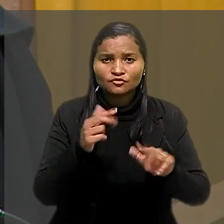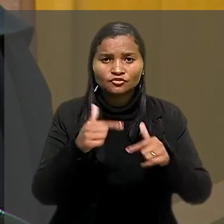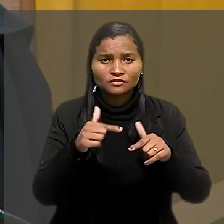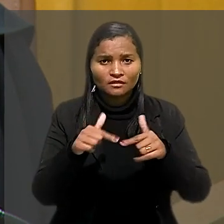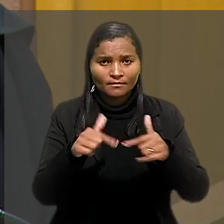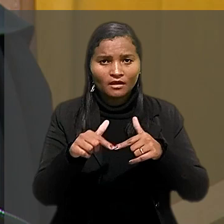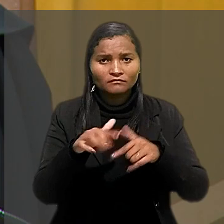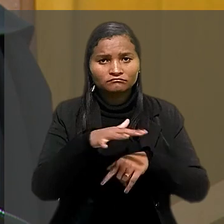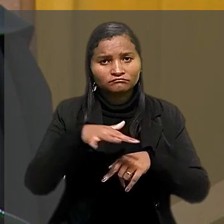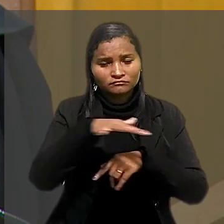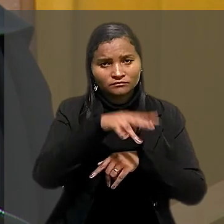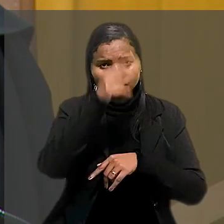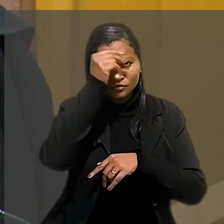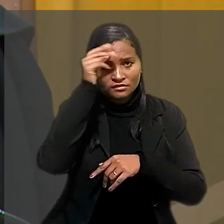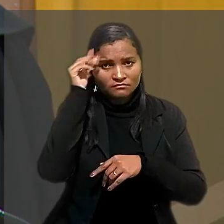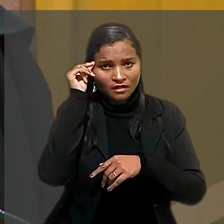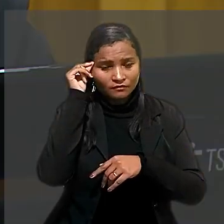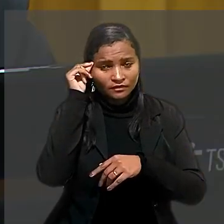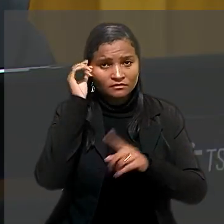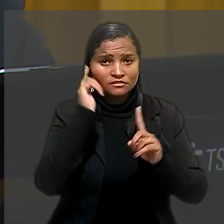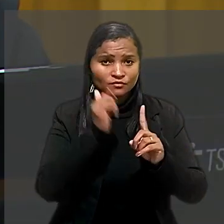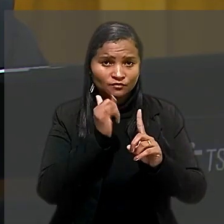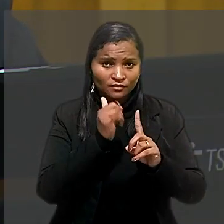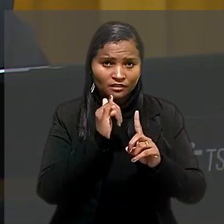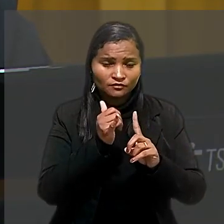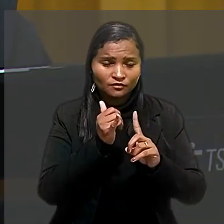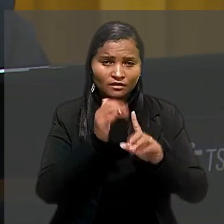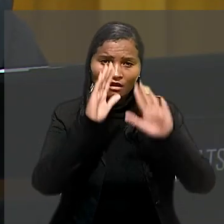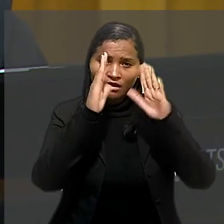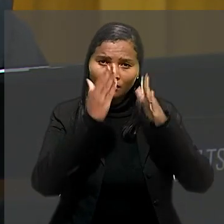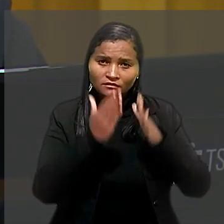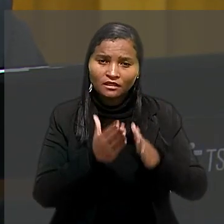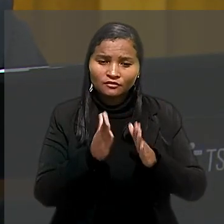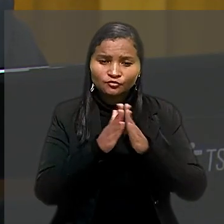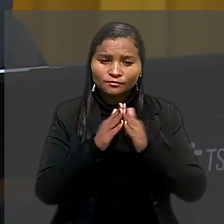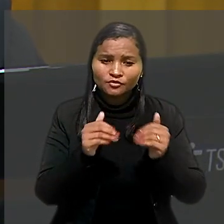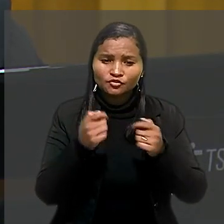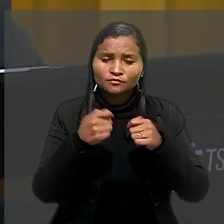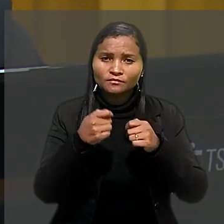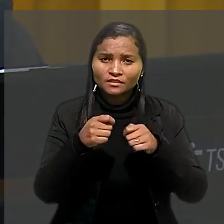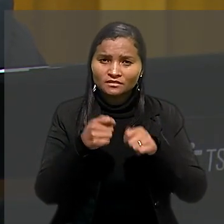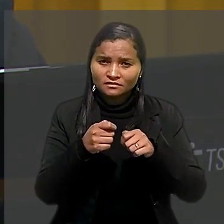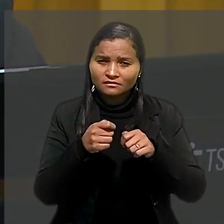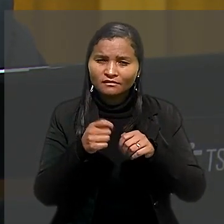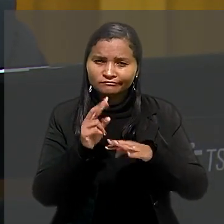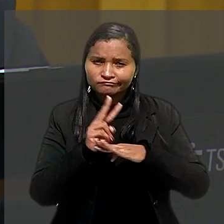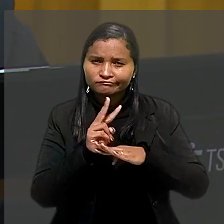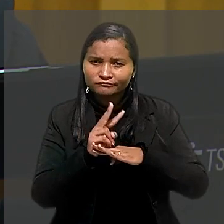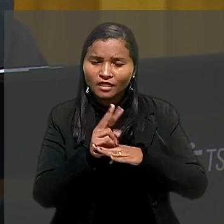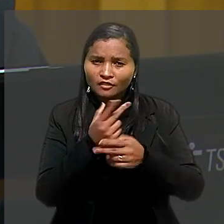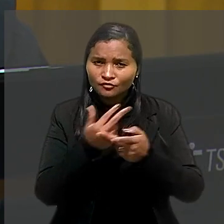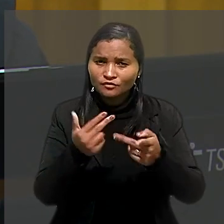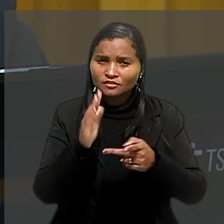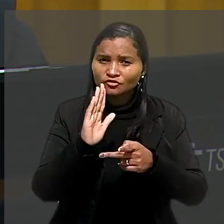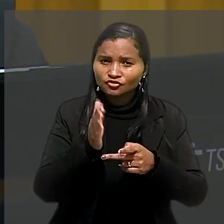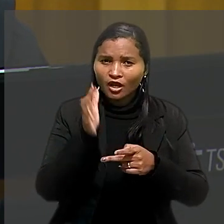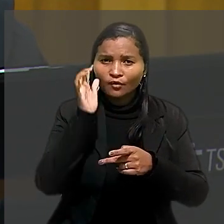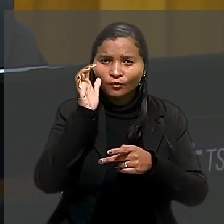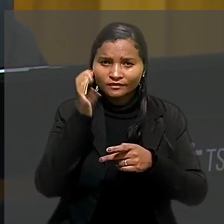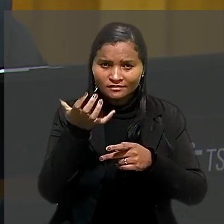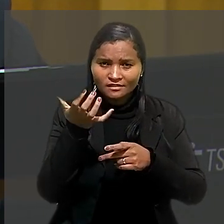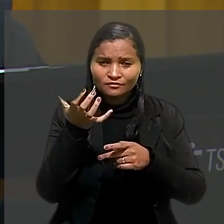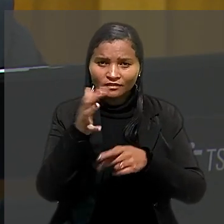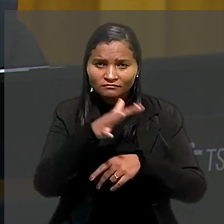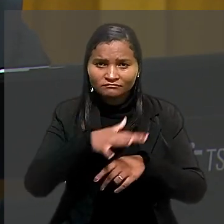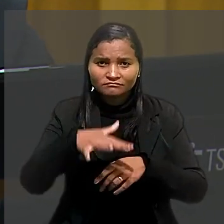relações de trabalho em âmbito municipal. Segundo o relator, a análise do pedido deve resguardar as situações consolidadas